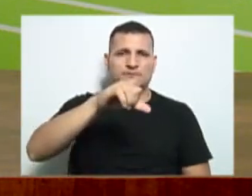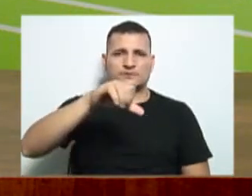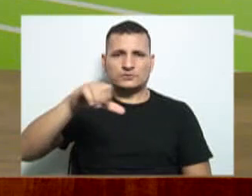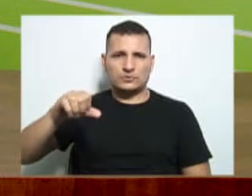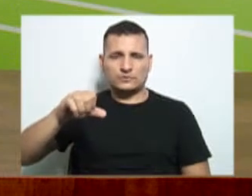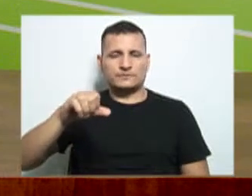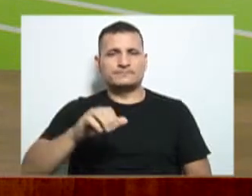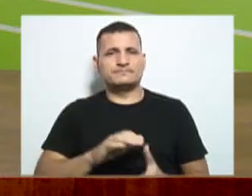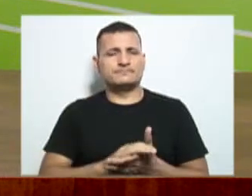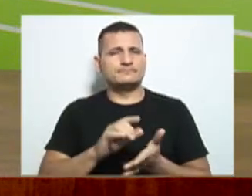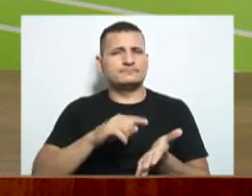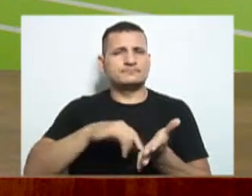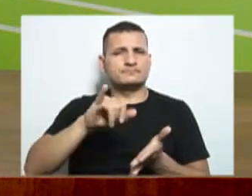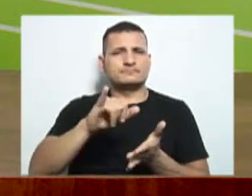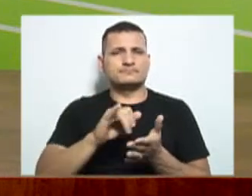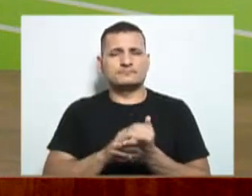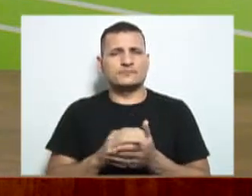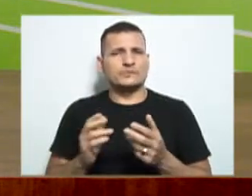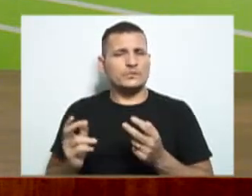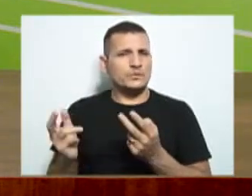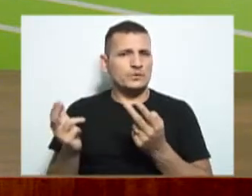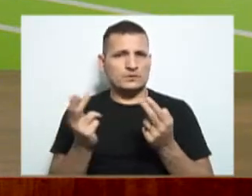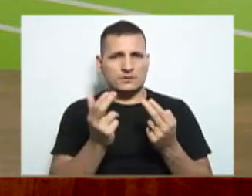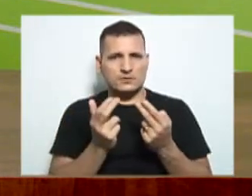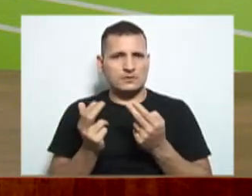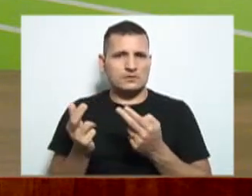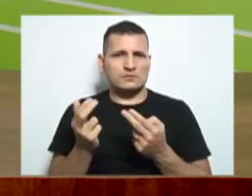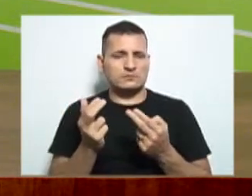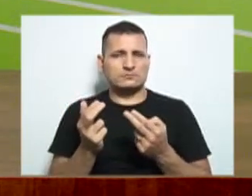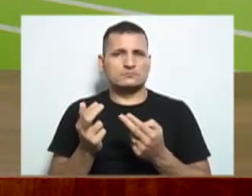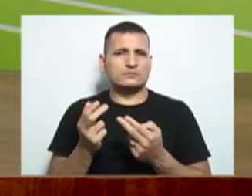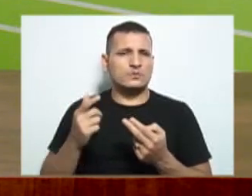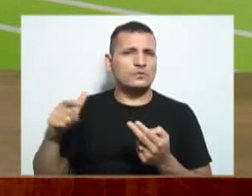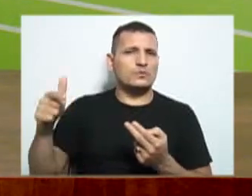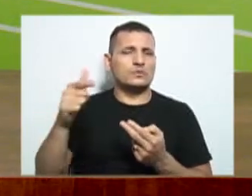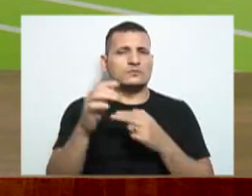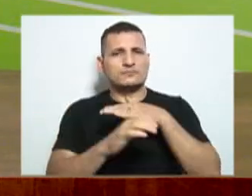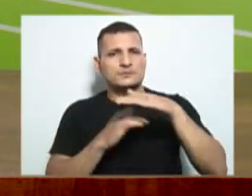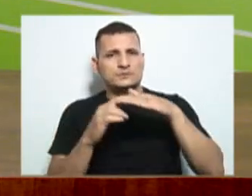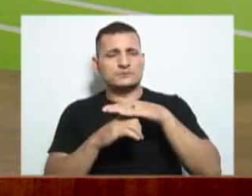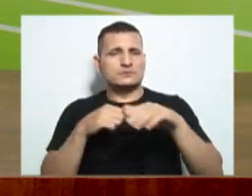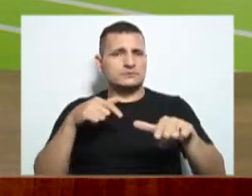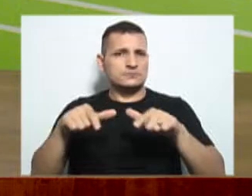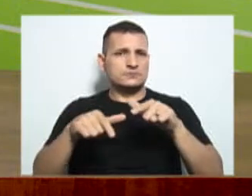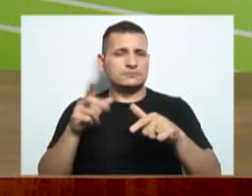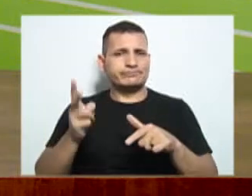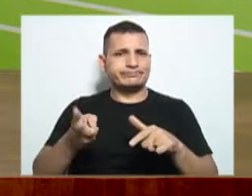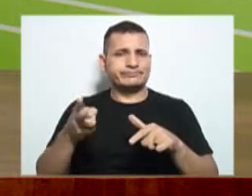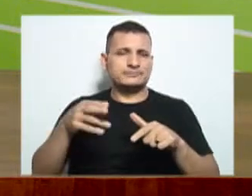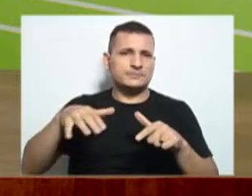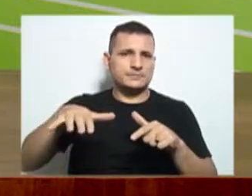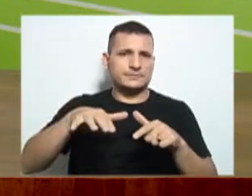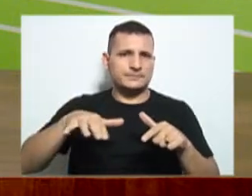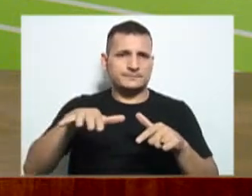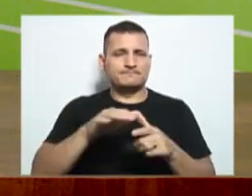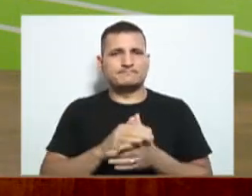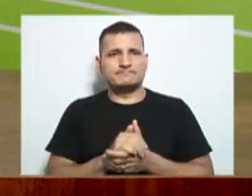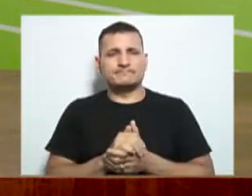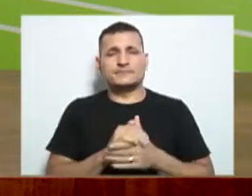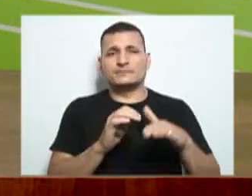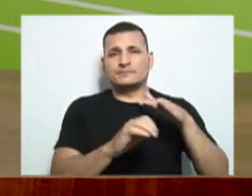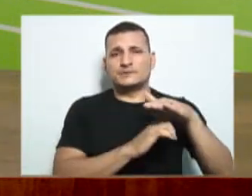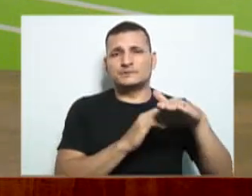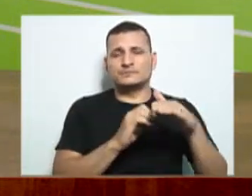a tributação será igual às demais empresas que atuam no mesmo ramo, ou seja, sendo uma empresa ou